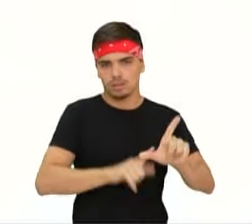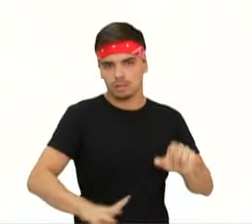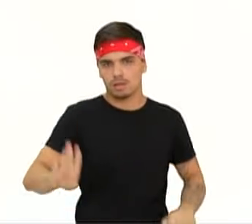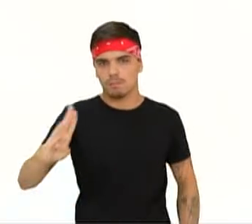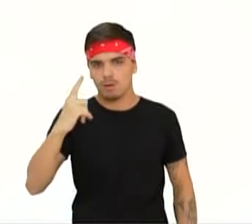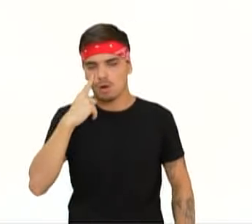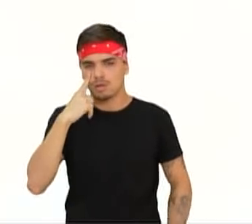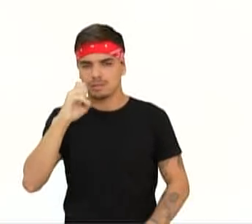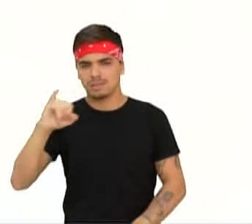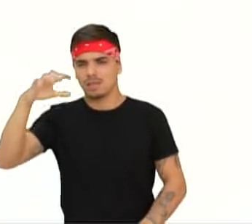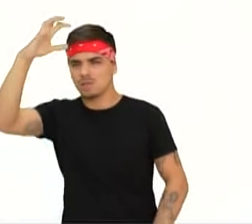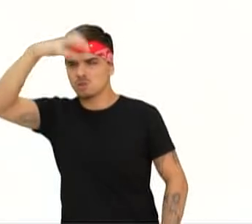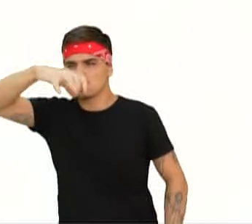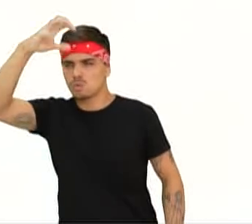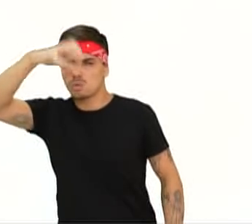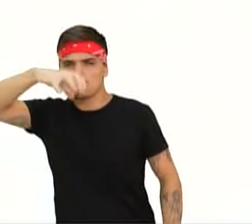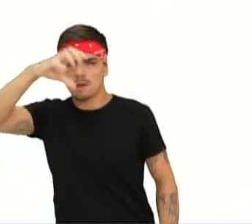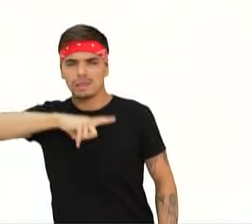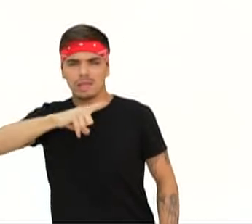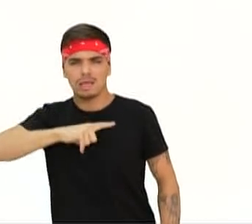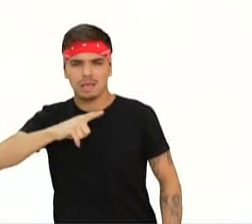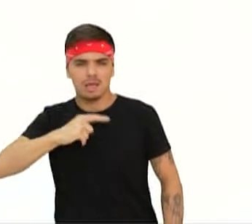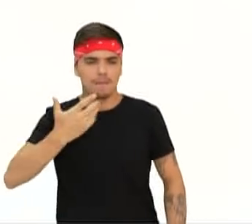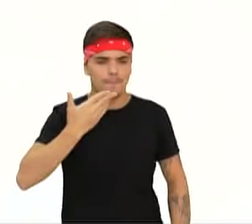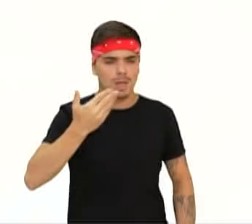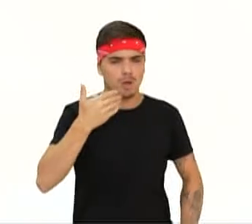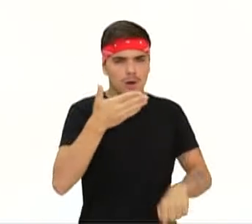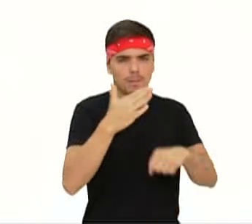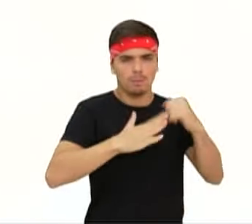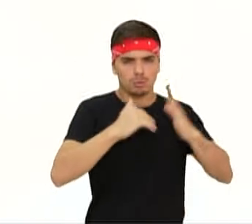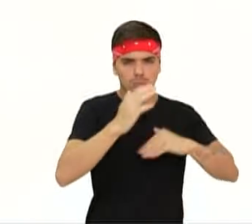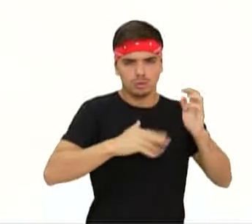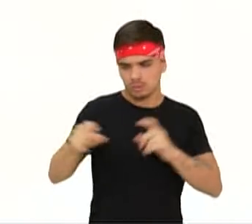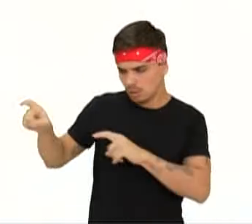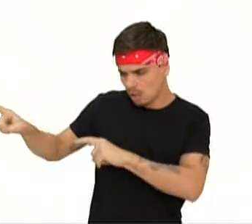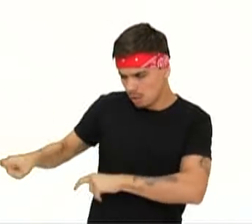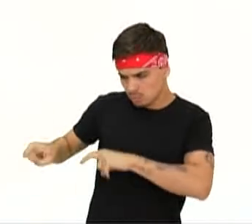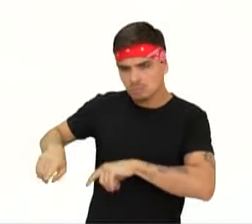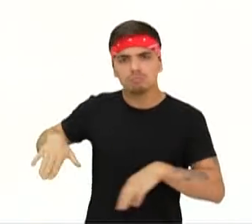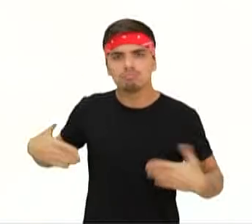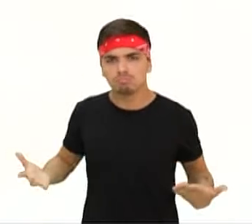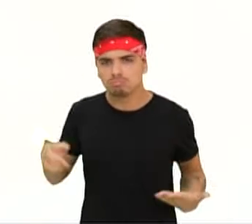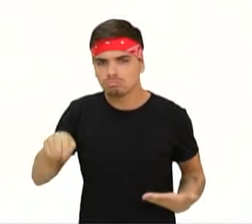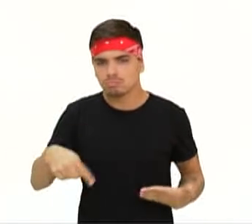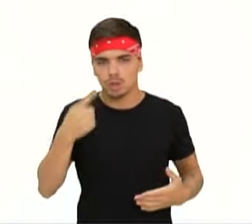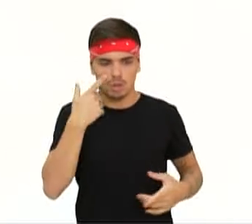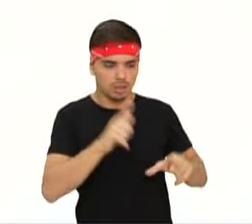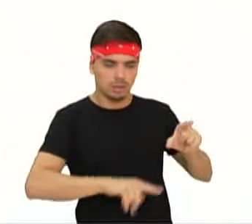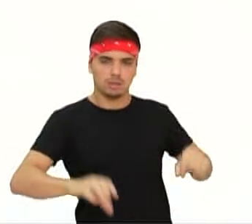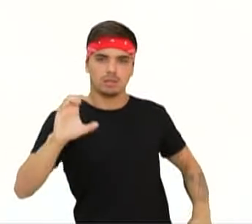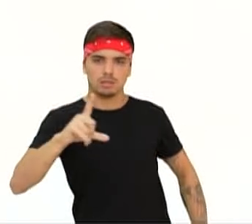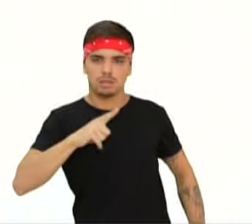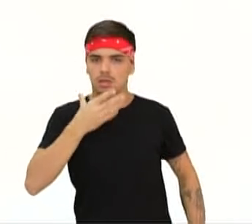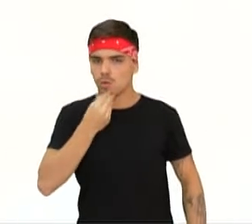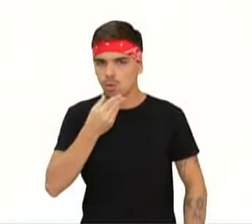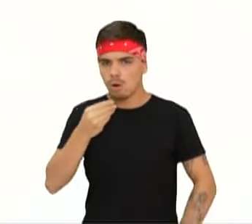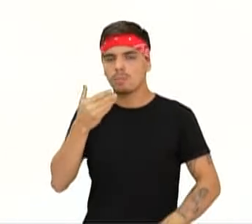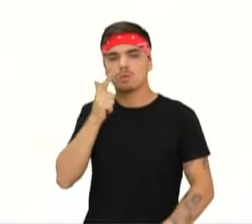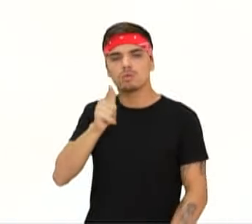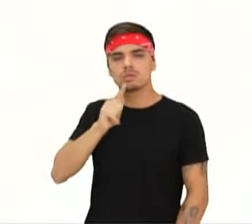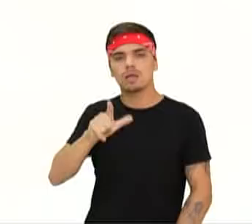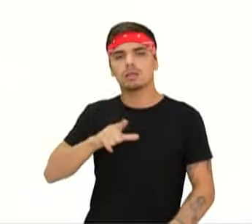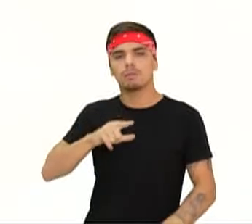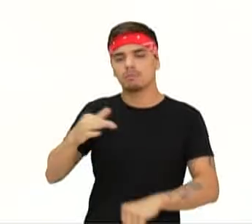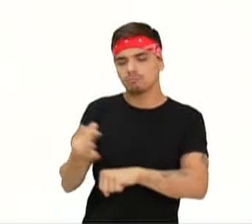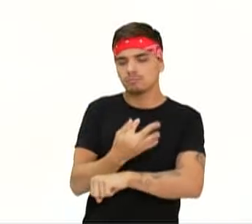mais chuva ocorrer, melhor será a produtividade agrícola? Será? C. O homem consegue